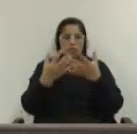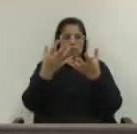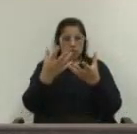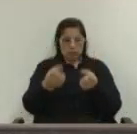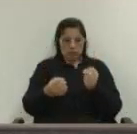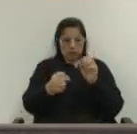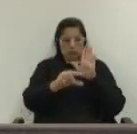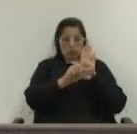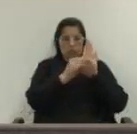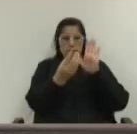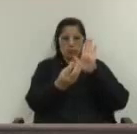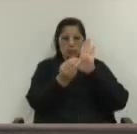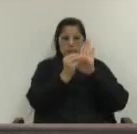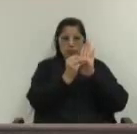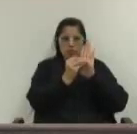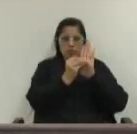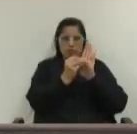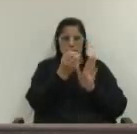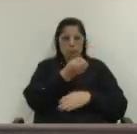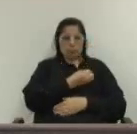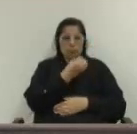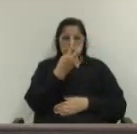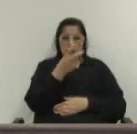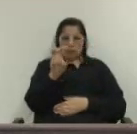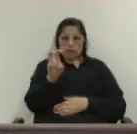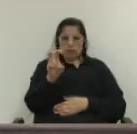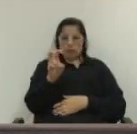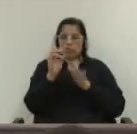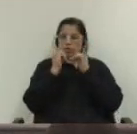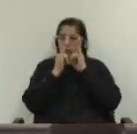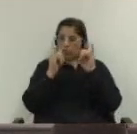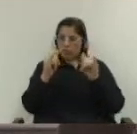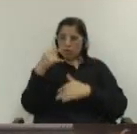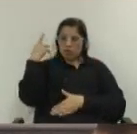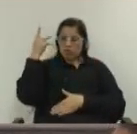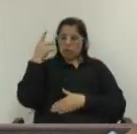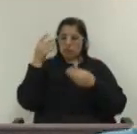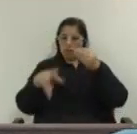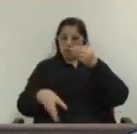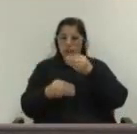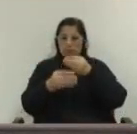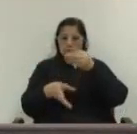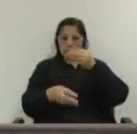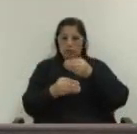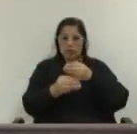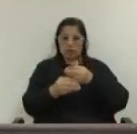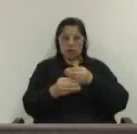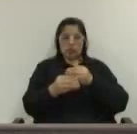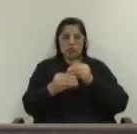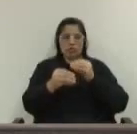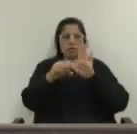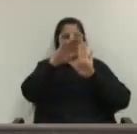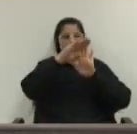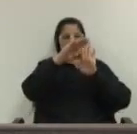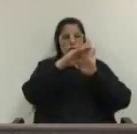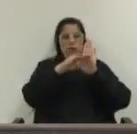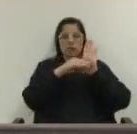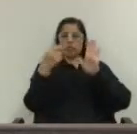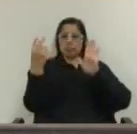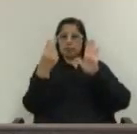a emenda modificativa número 25 e comunica aos nobres vereadores que prejudica o item 2 da pauta. Às